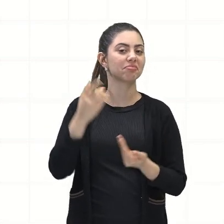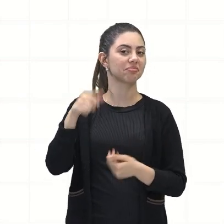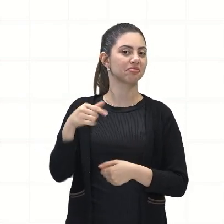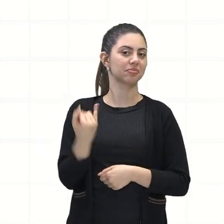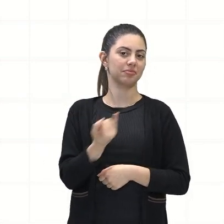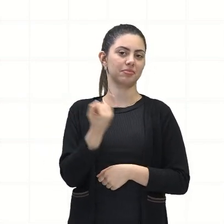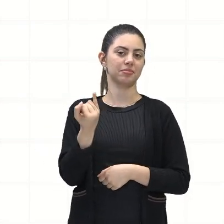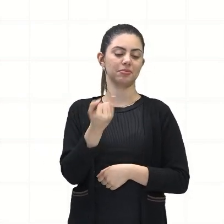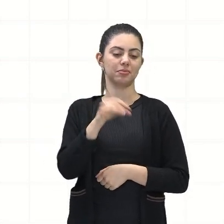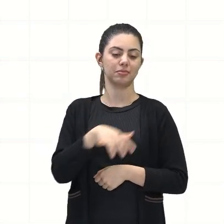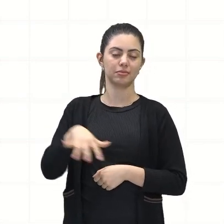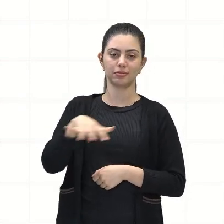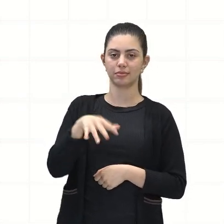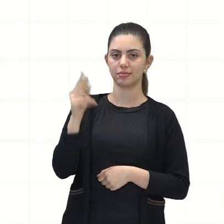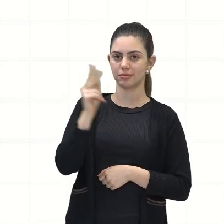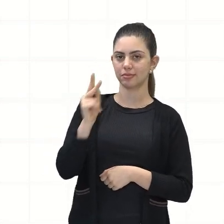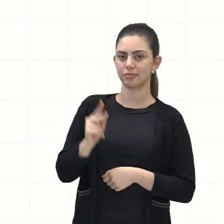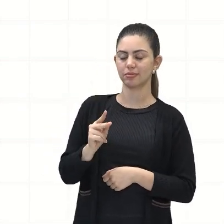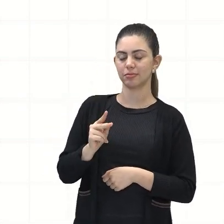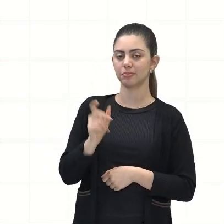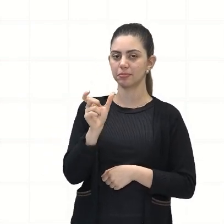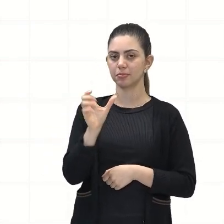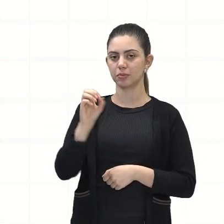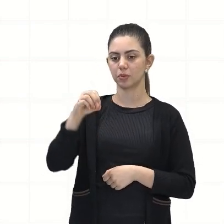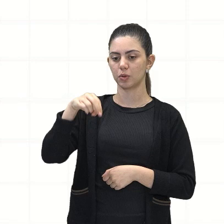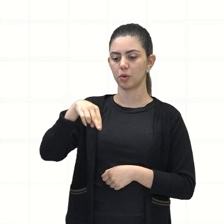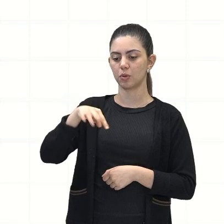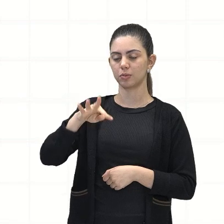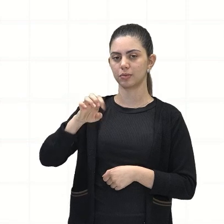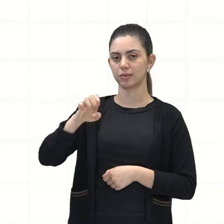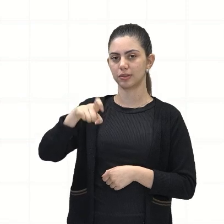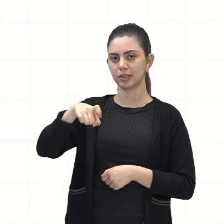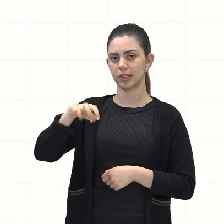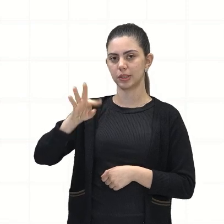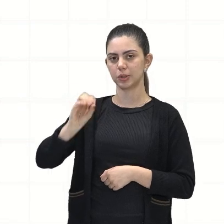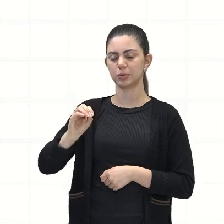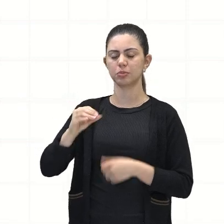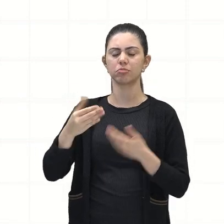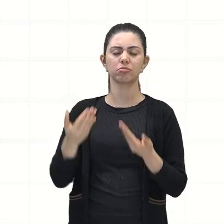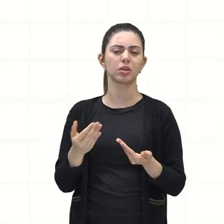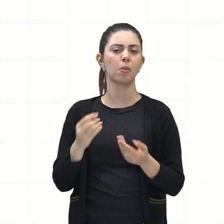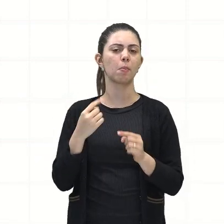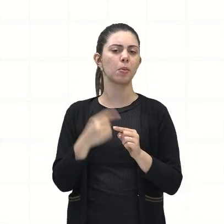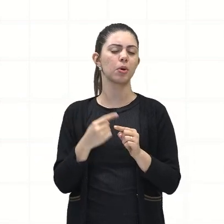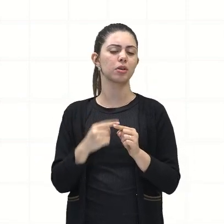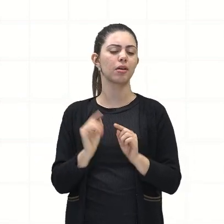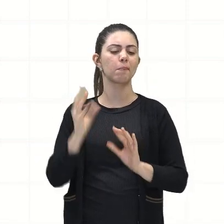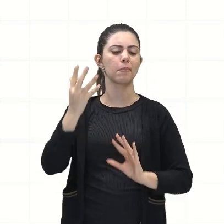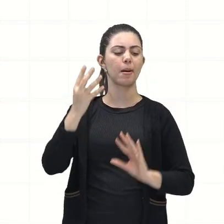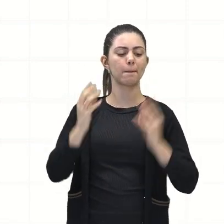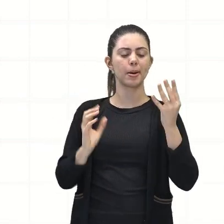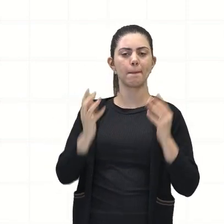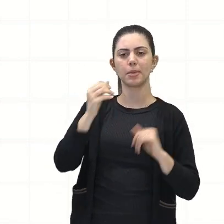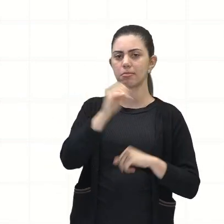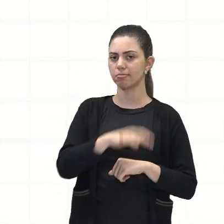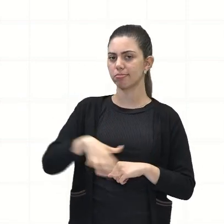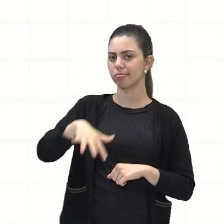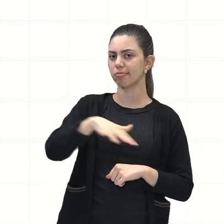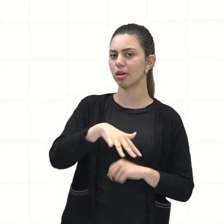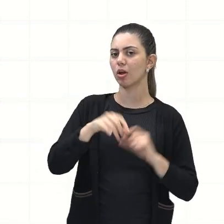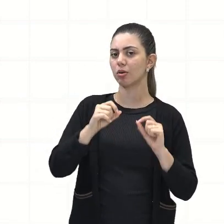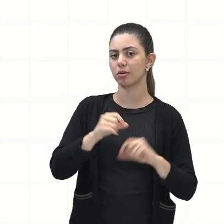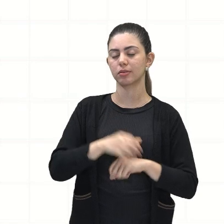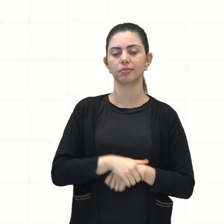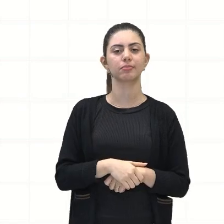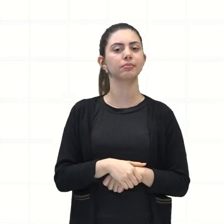importante no estudo da história, contexto. Afinal de contas, o que estava acontecendo ali naquele território? Então, o